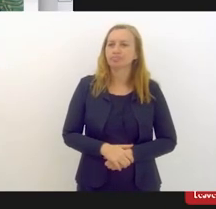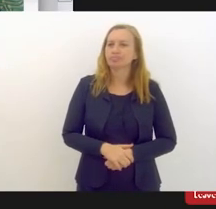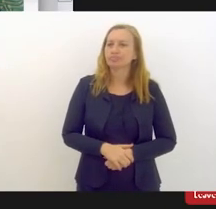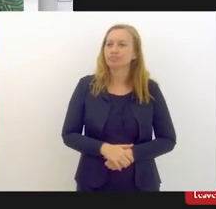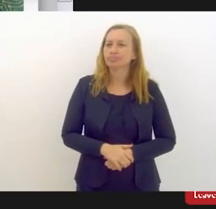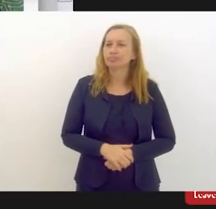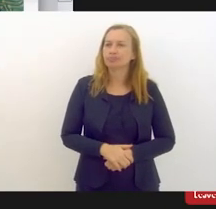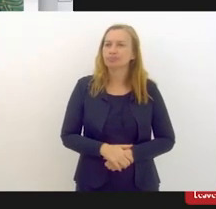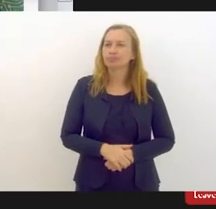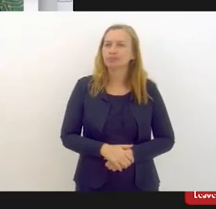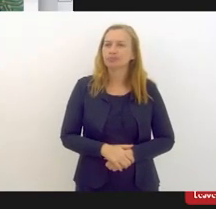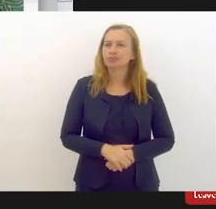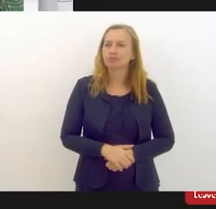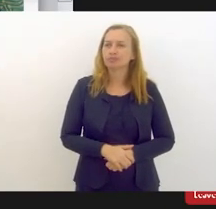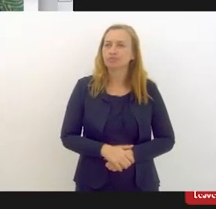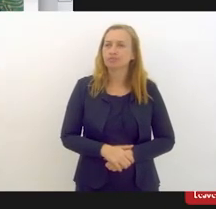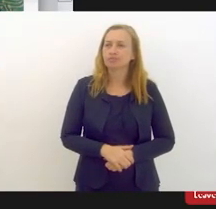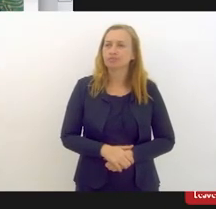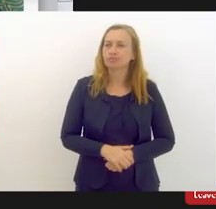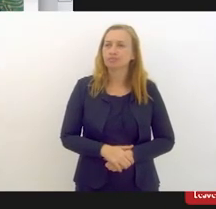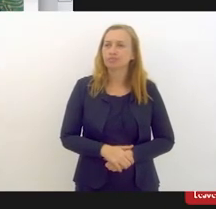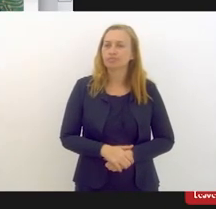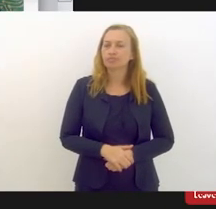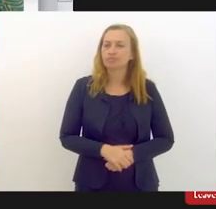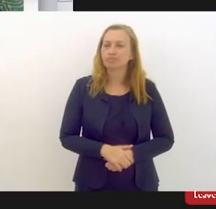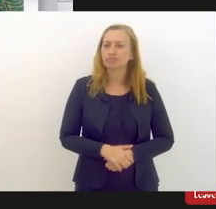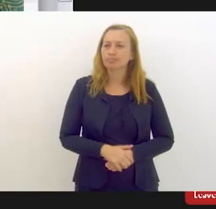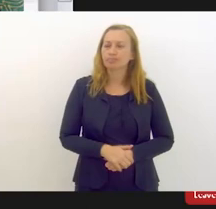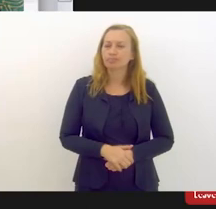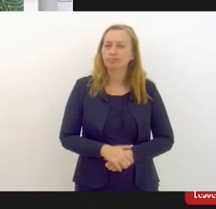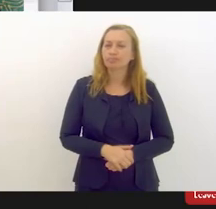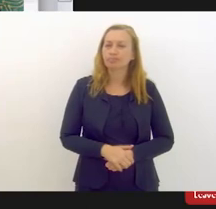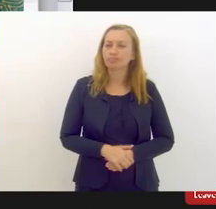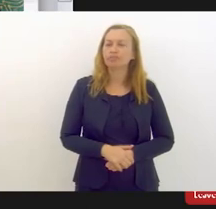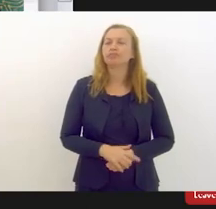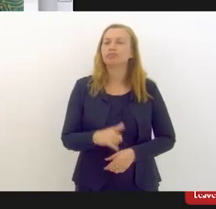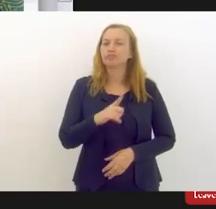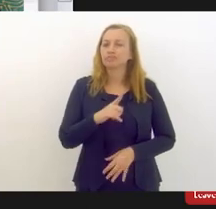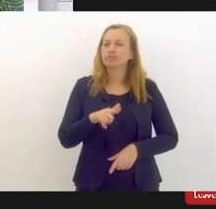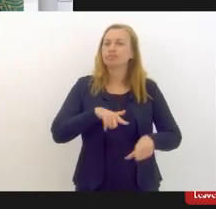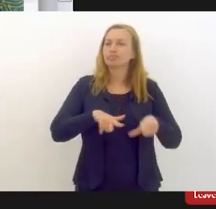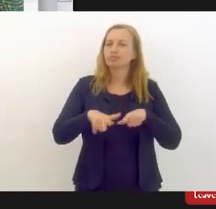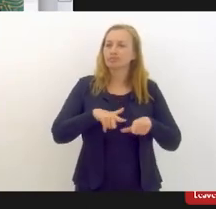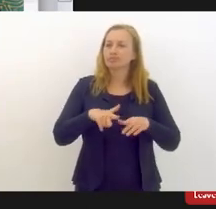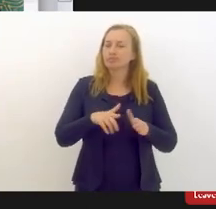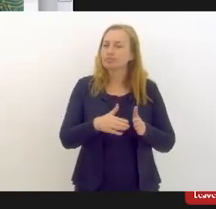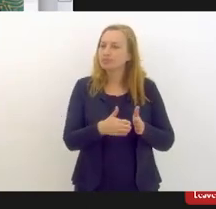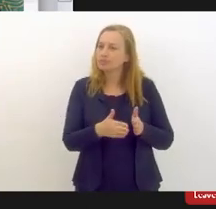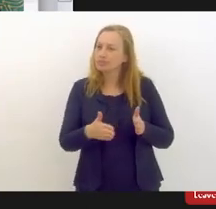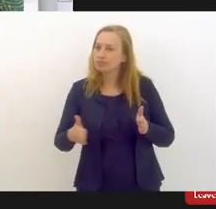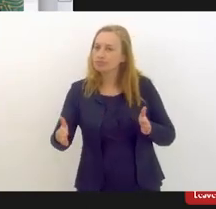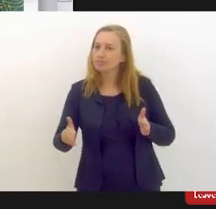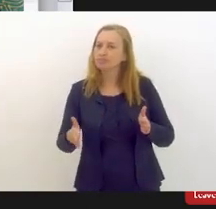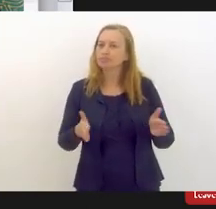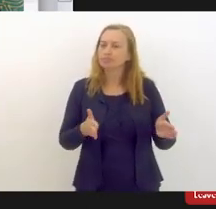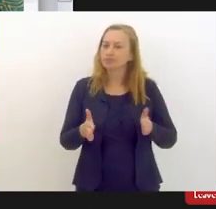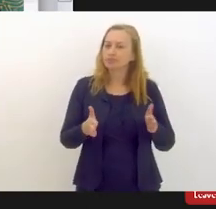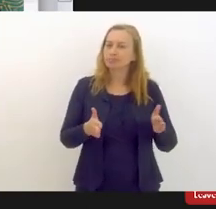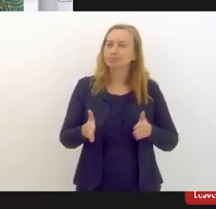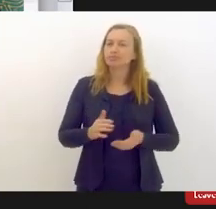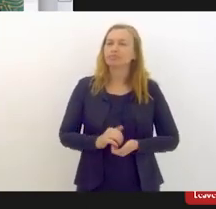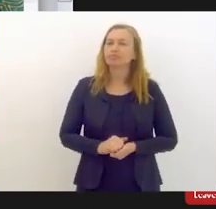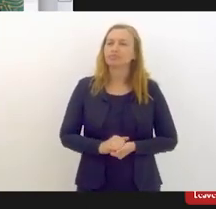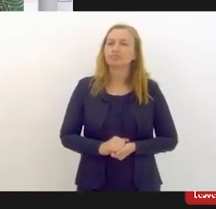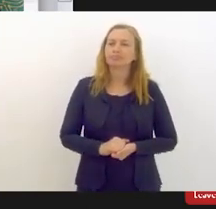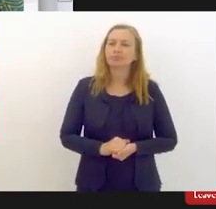volta um pouco. Claro que assim, a gente tem trabalhado ao longo desse período, tudo aqui